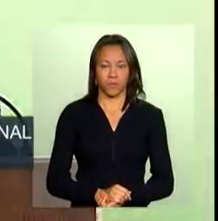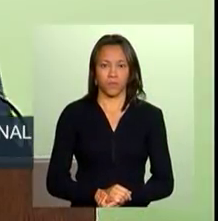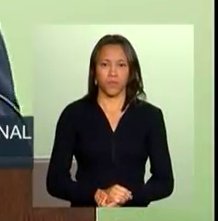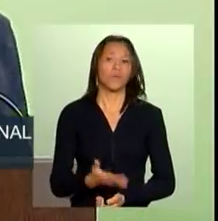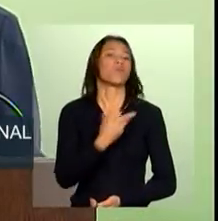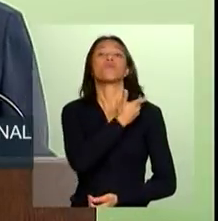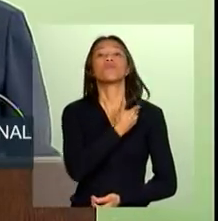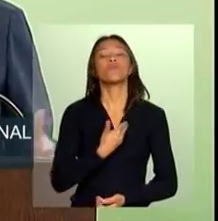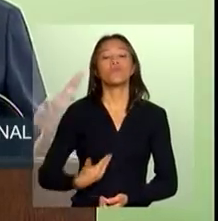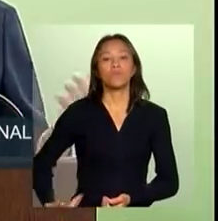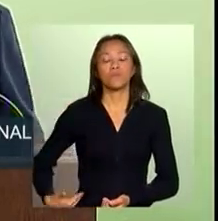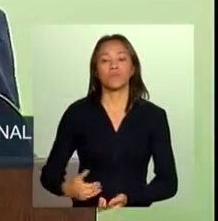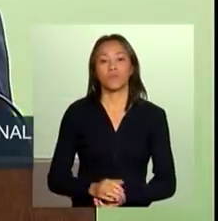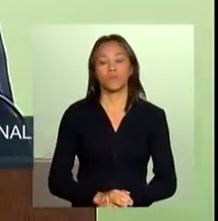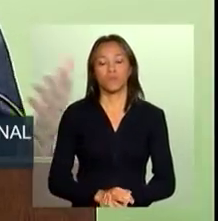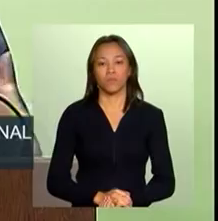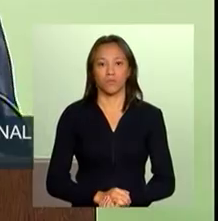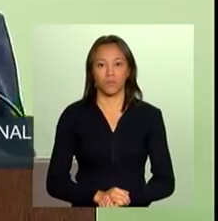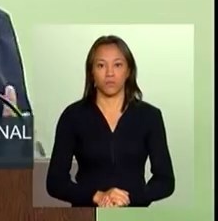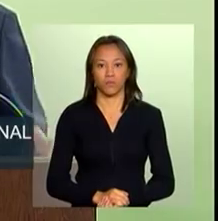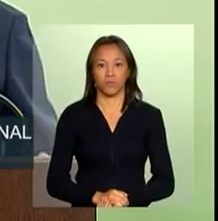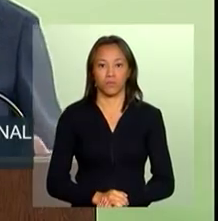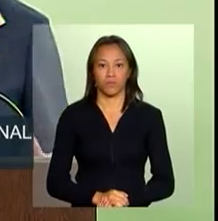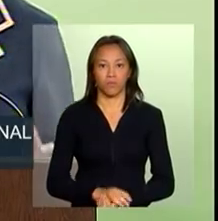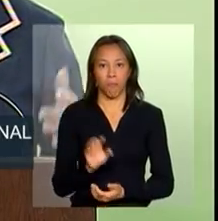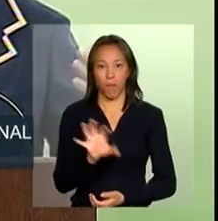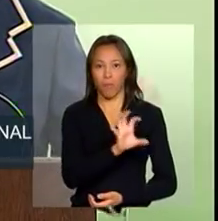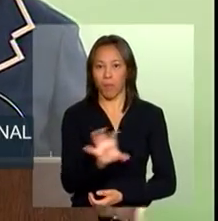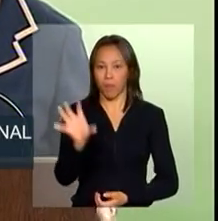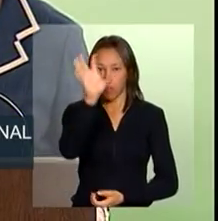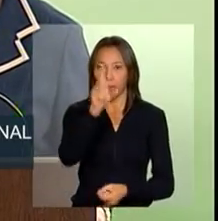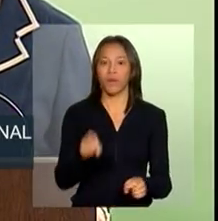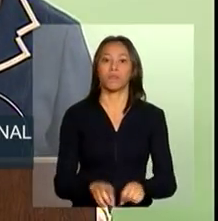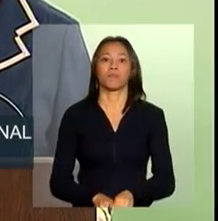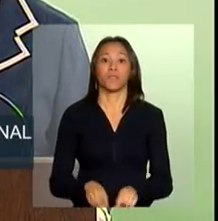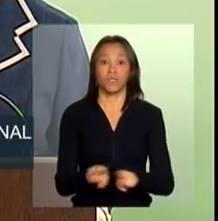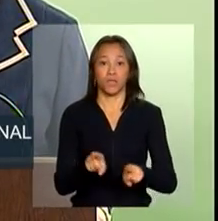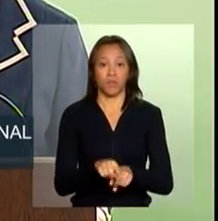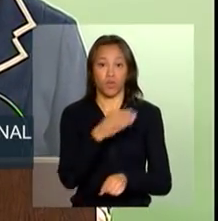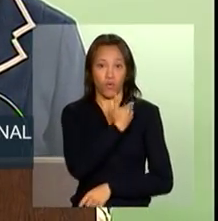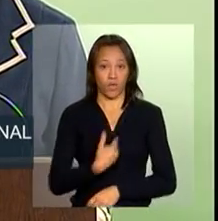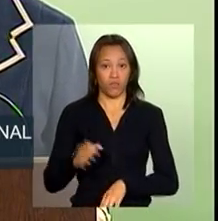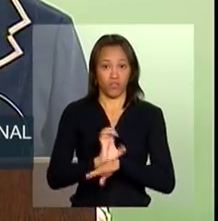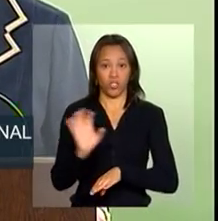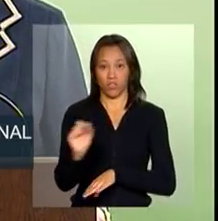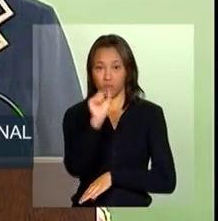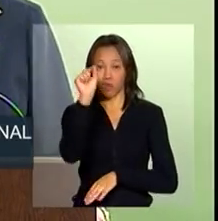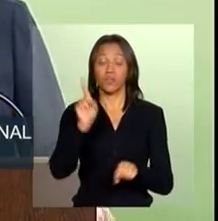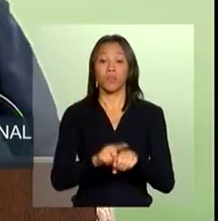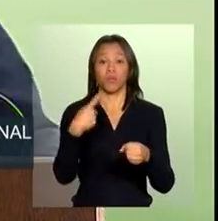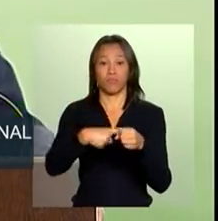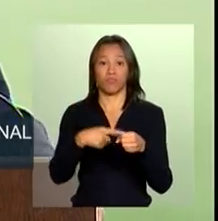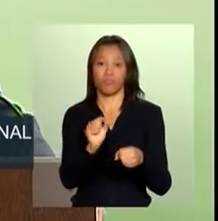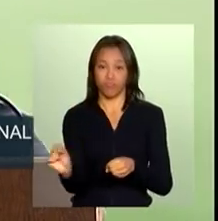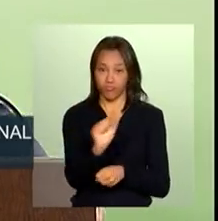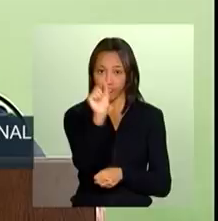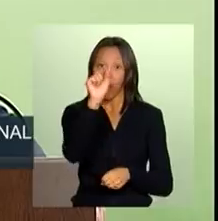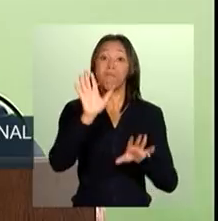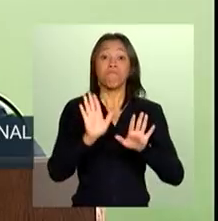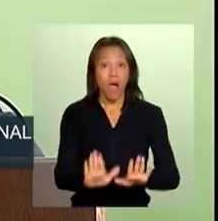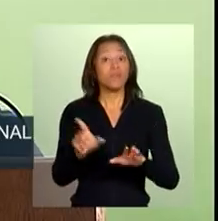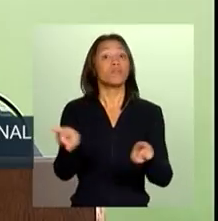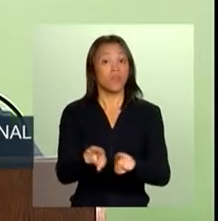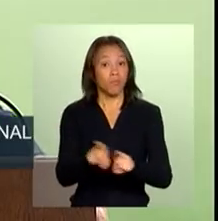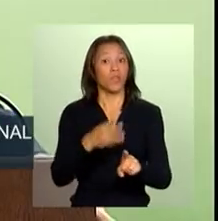como governos, como governos federal, estaduais e municipais, mas também